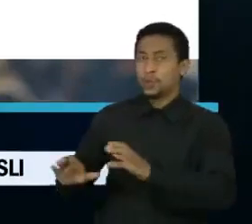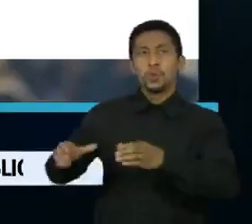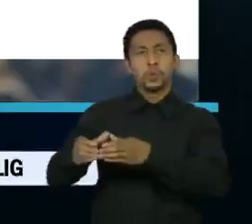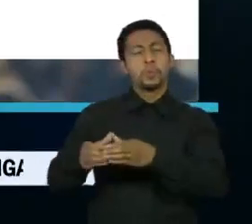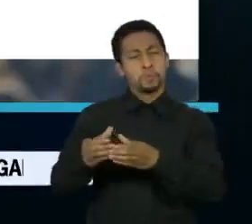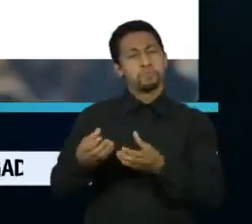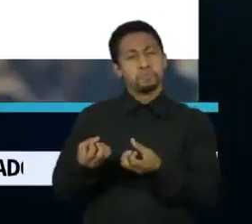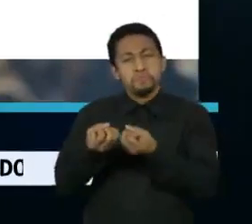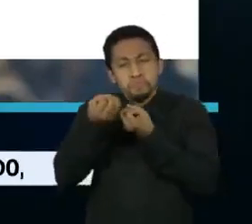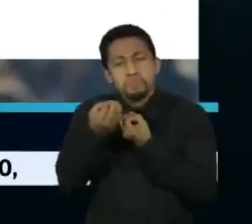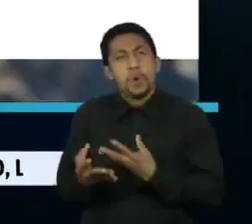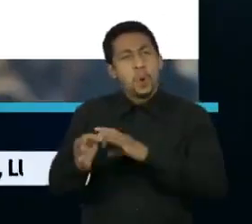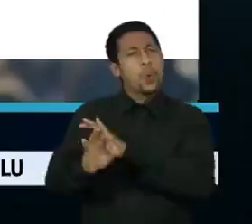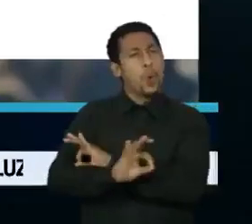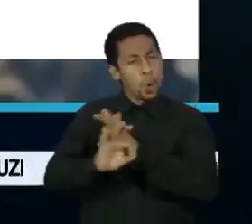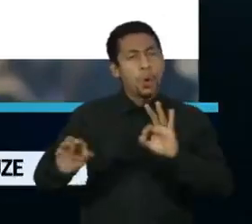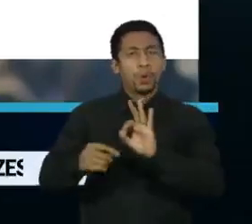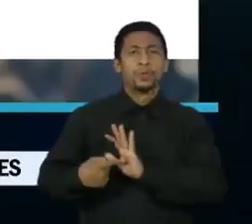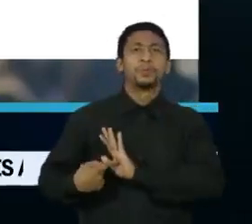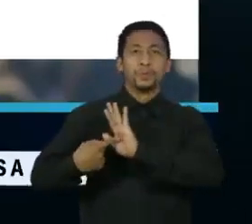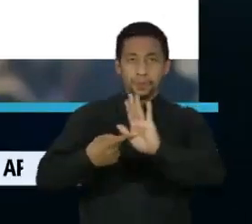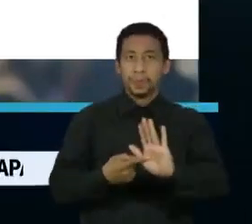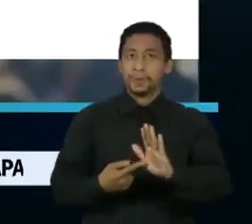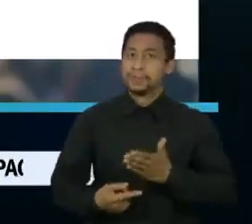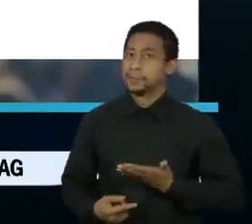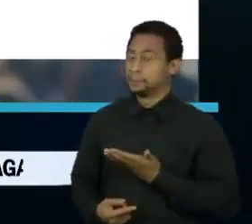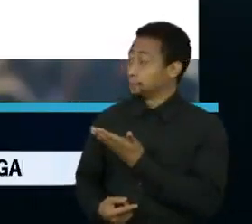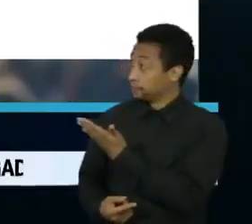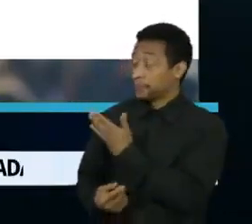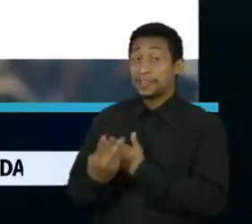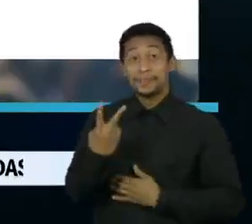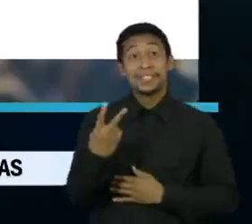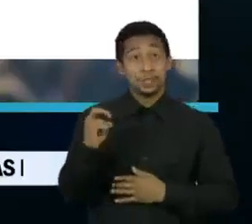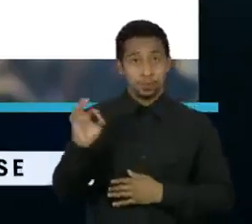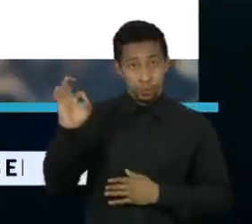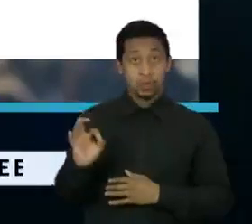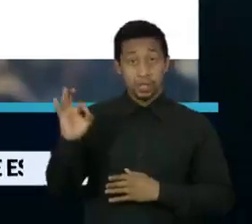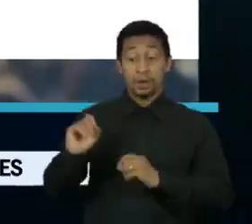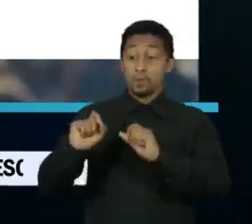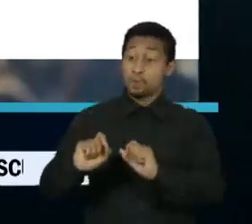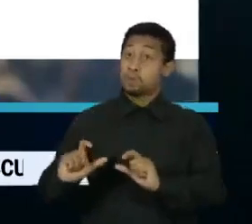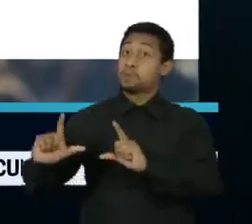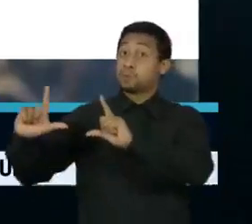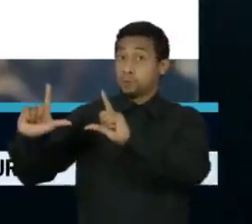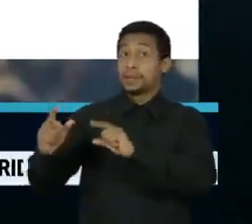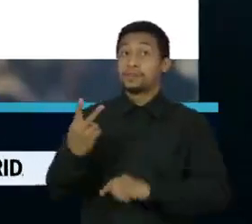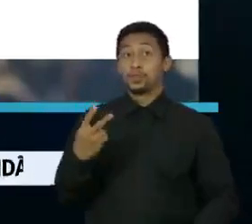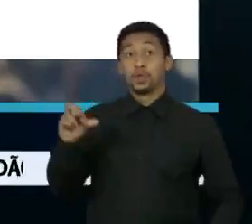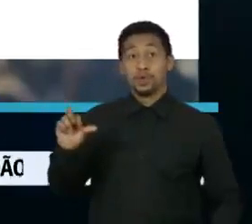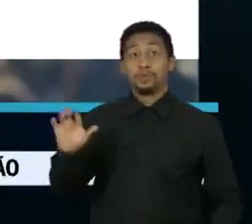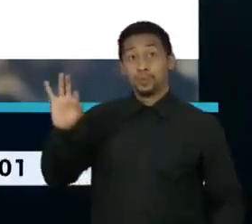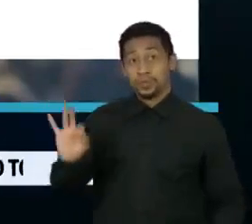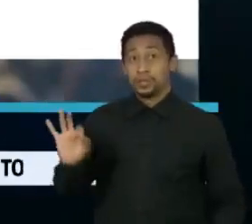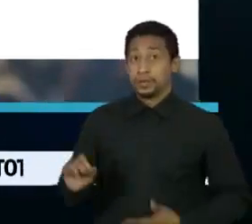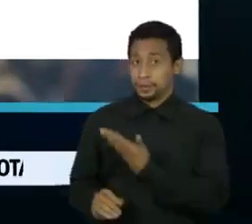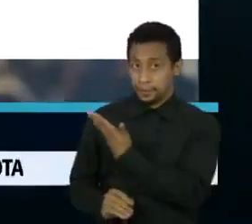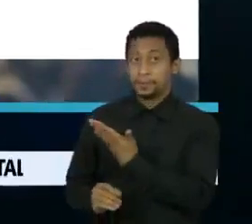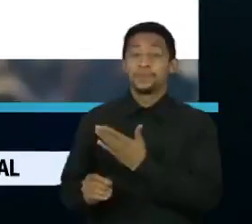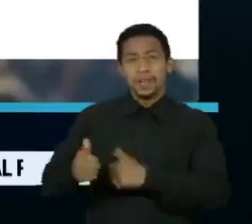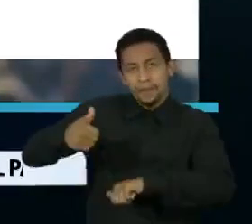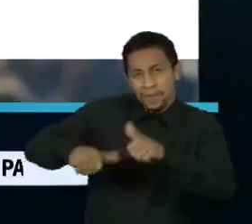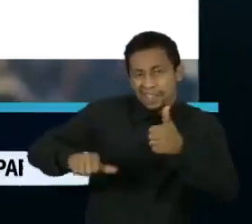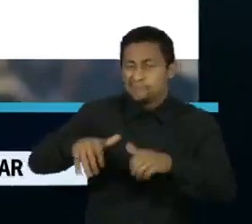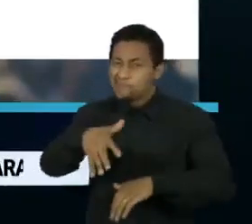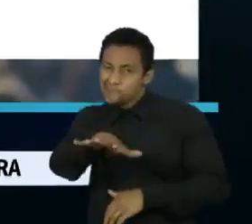que considera o trabalho do presidente bom ou ótimo passou de 25% para 29%. Os que avaliam